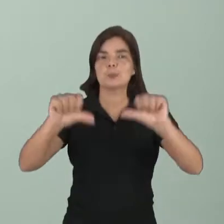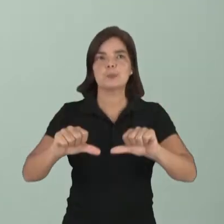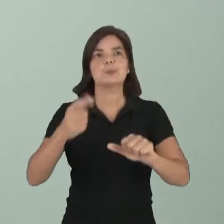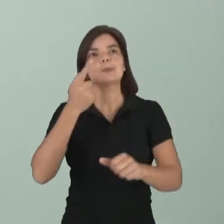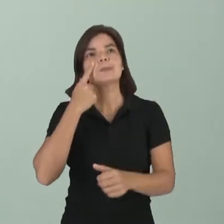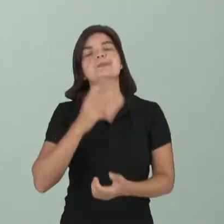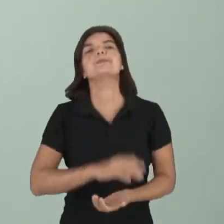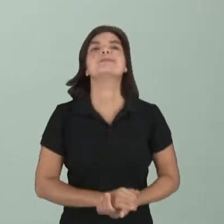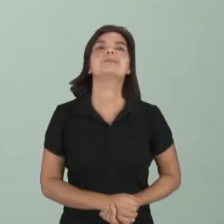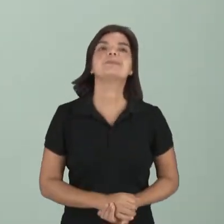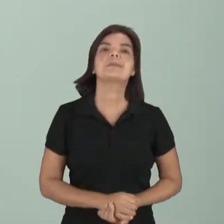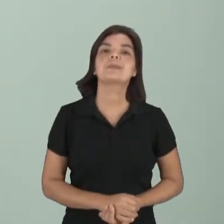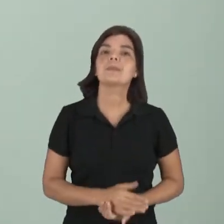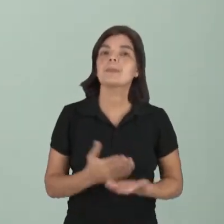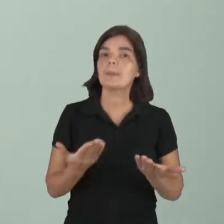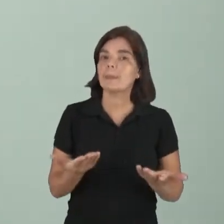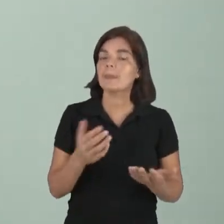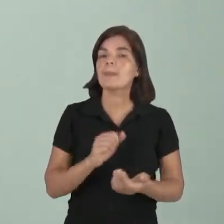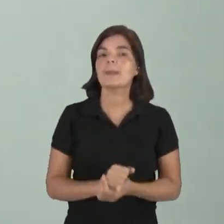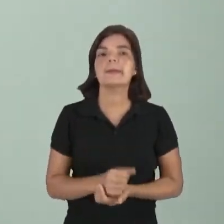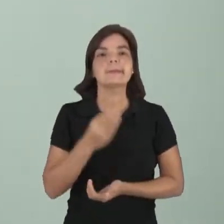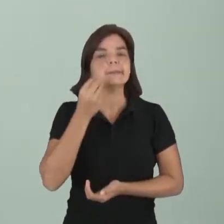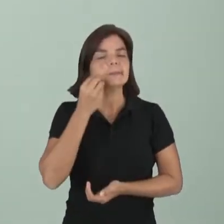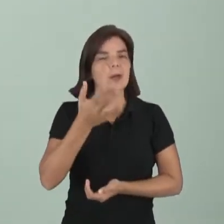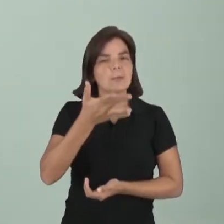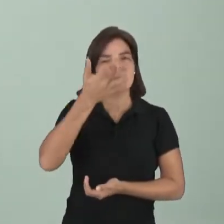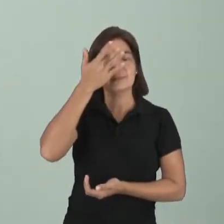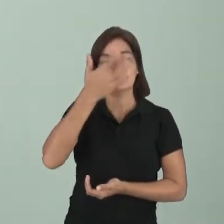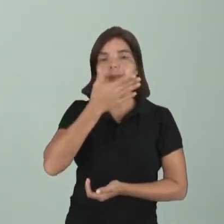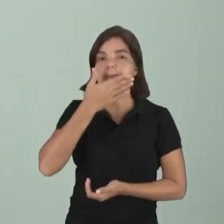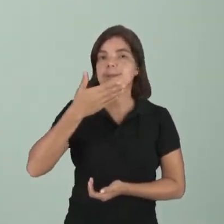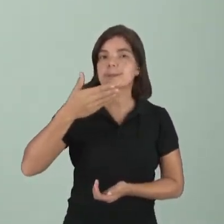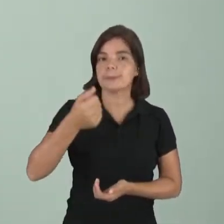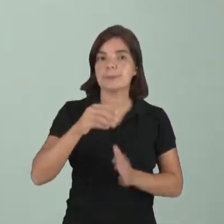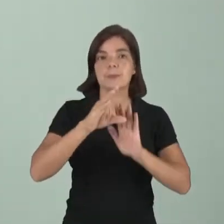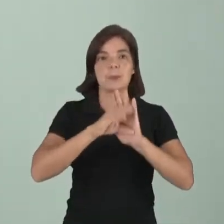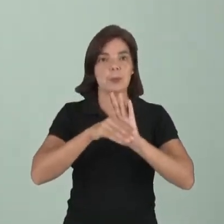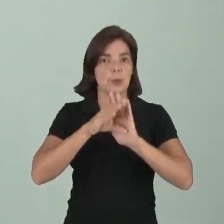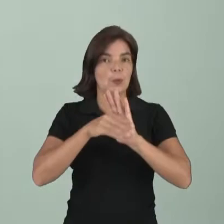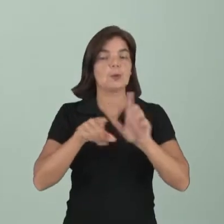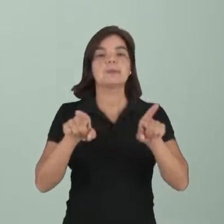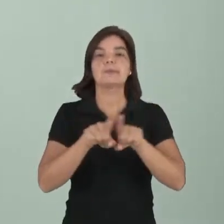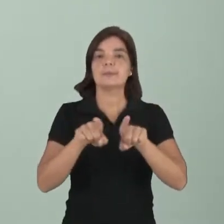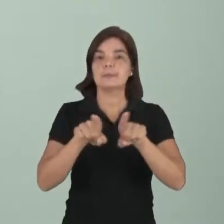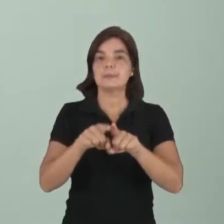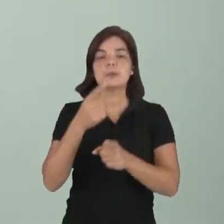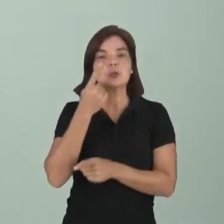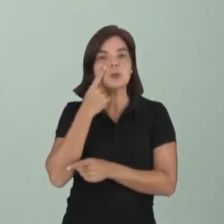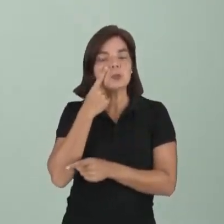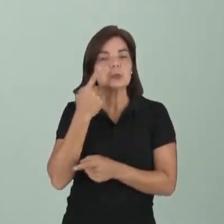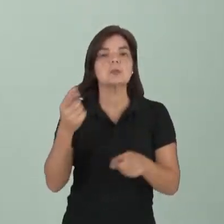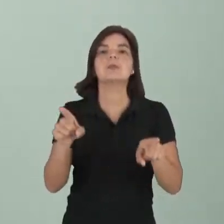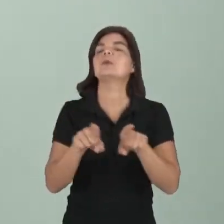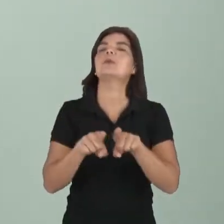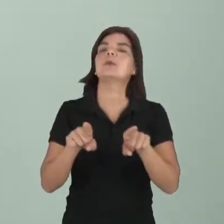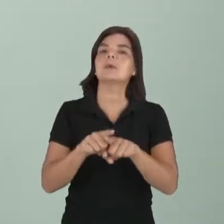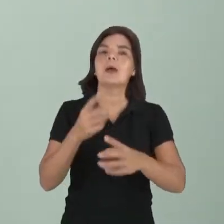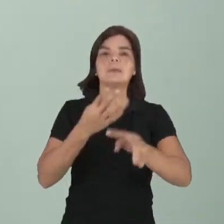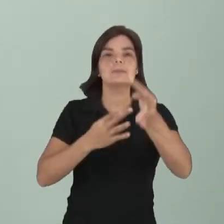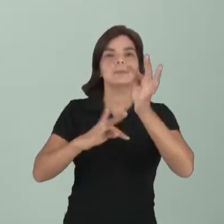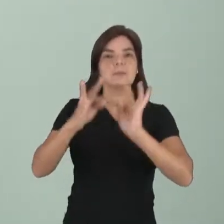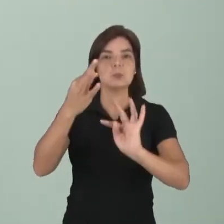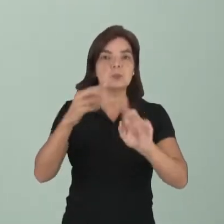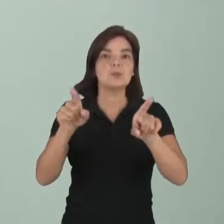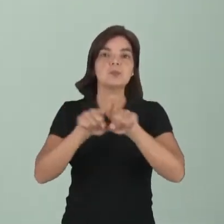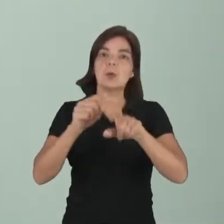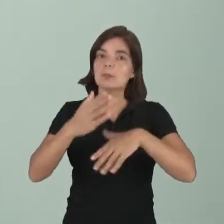abordou, certo? Então, para a gente tentar fixar um pouquinho melhor esse conteúdo que a gente acabou de ver, dessas